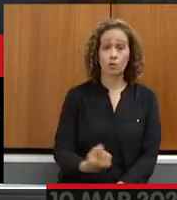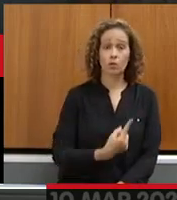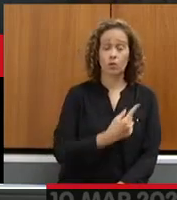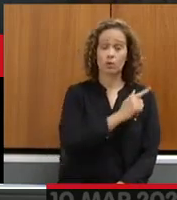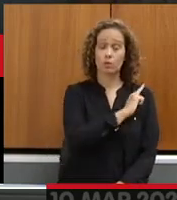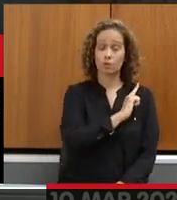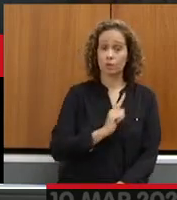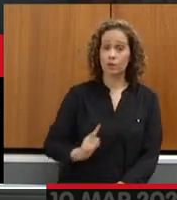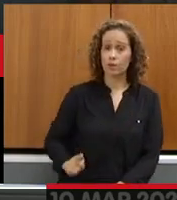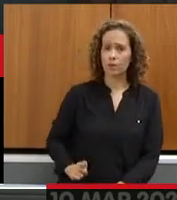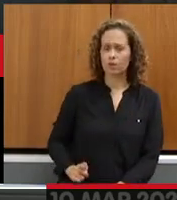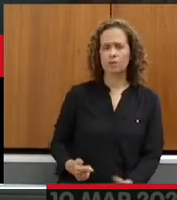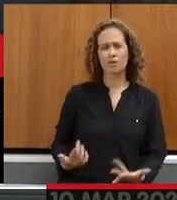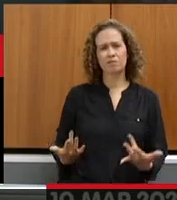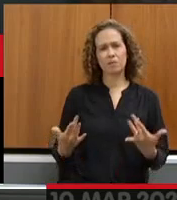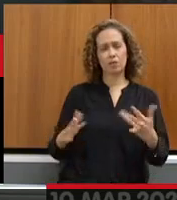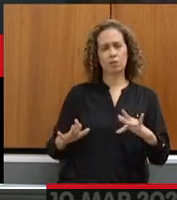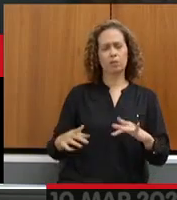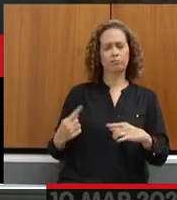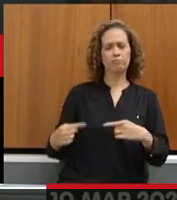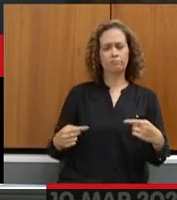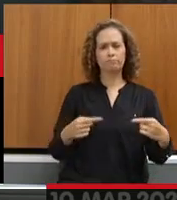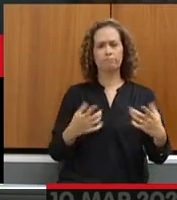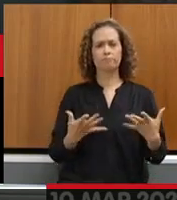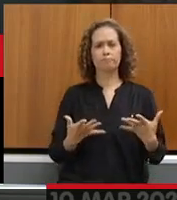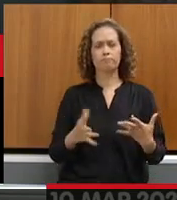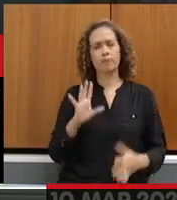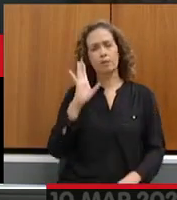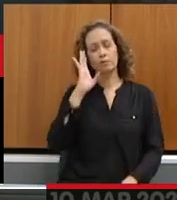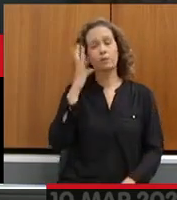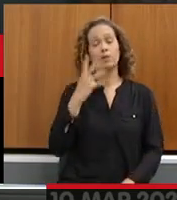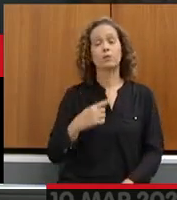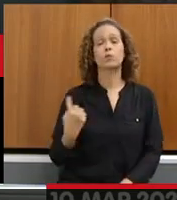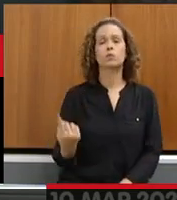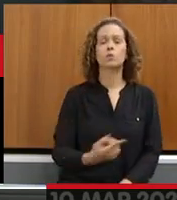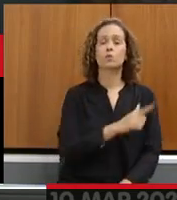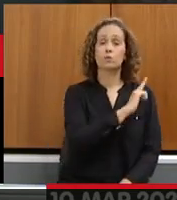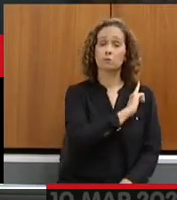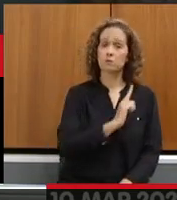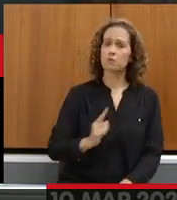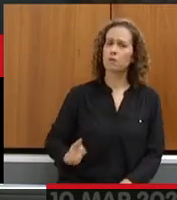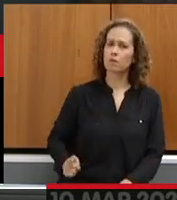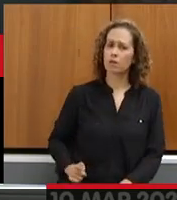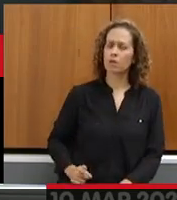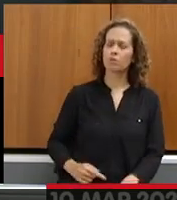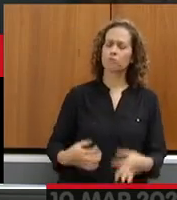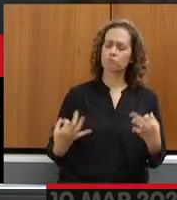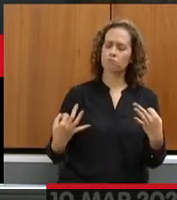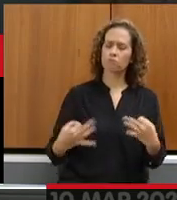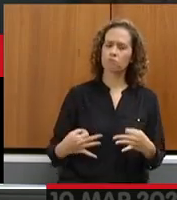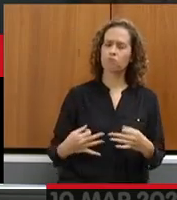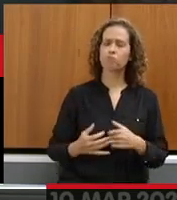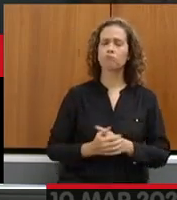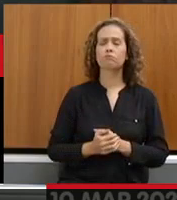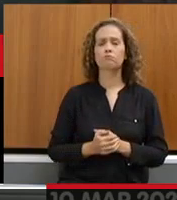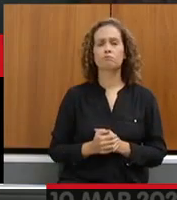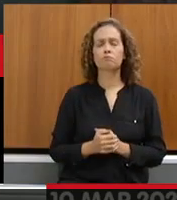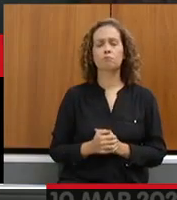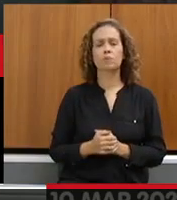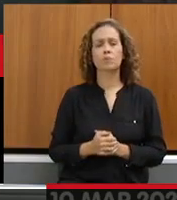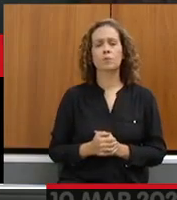politizar esta pandemia nosso Governador tem sido coerente ele tem sido